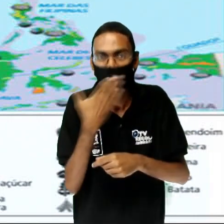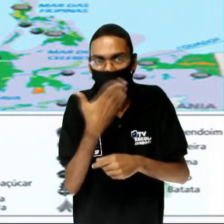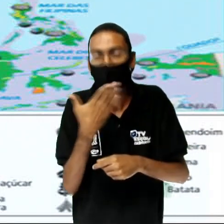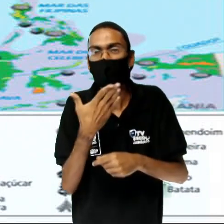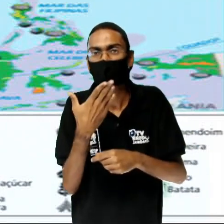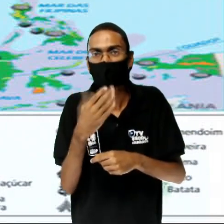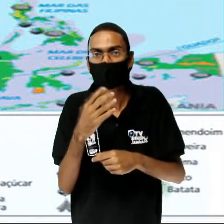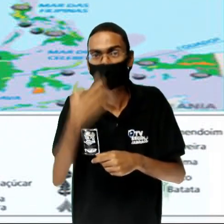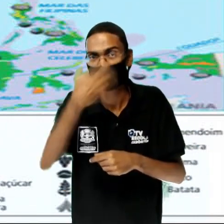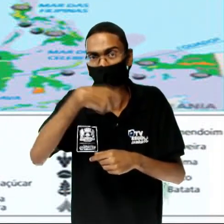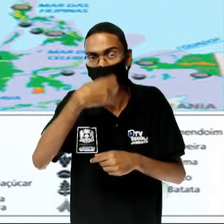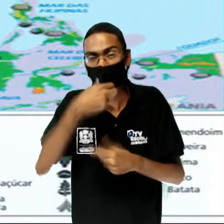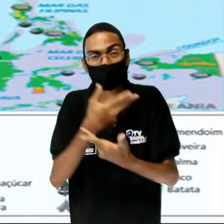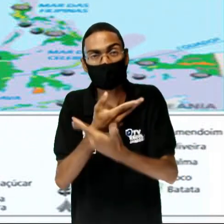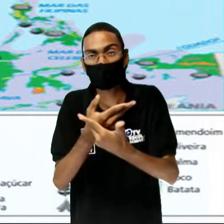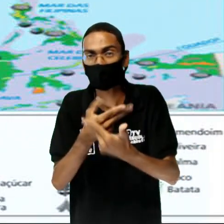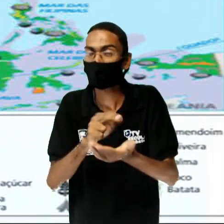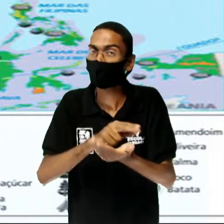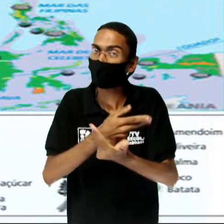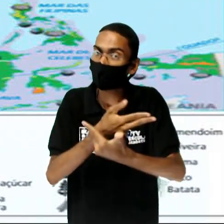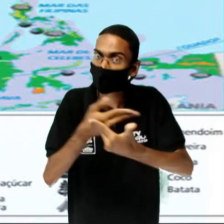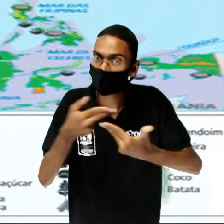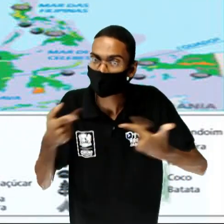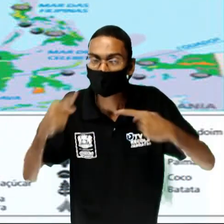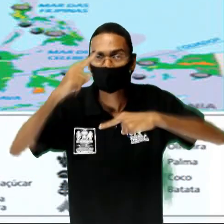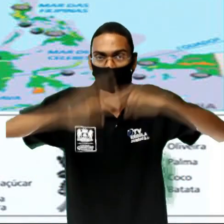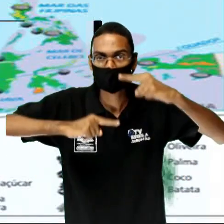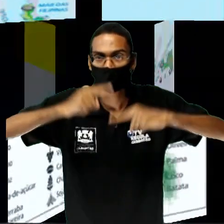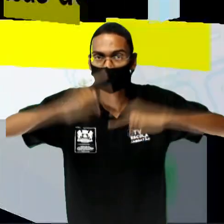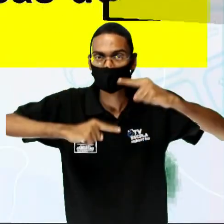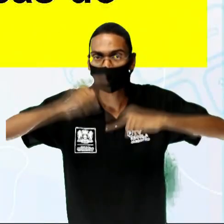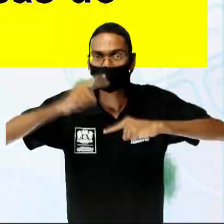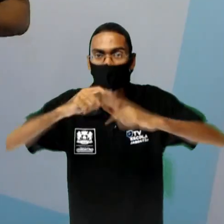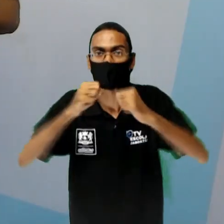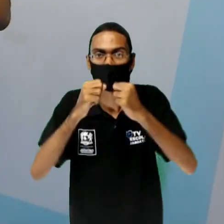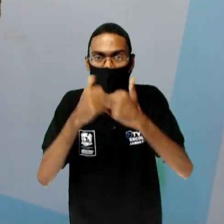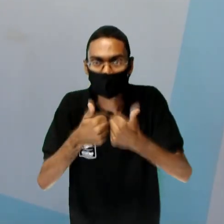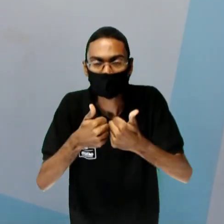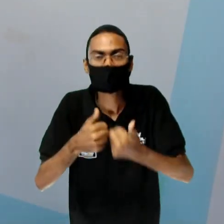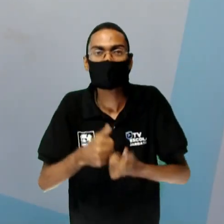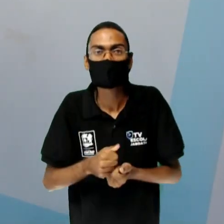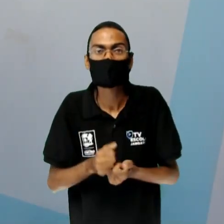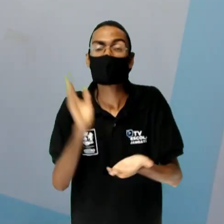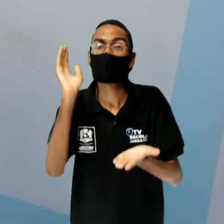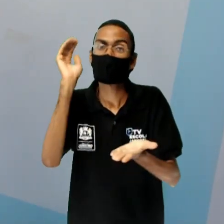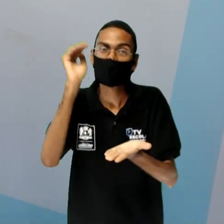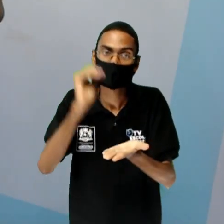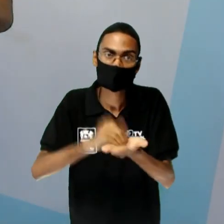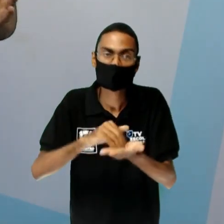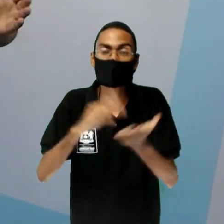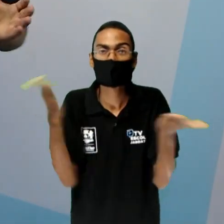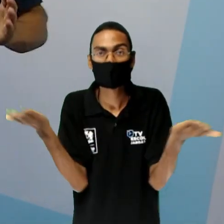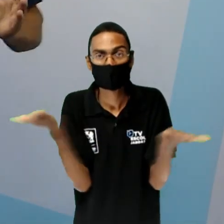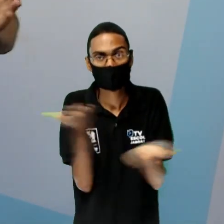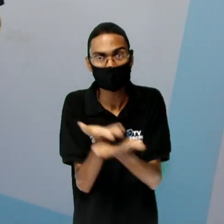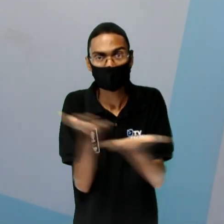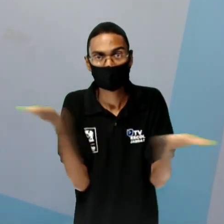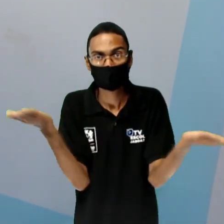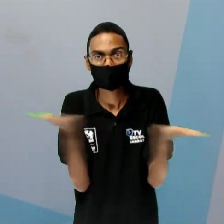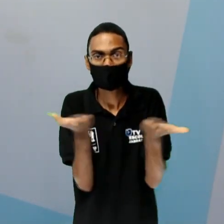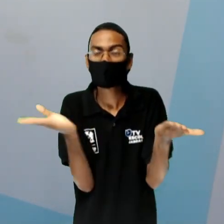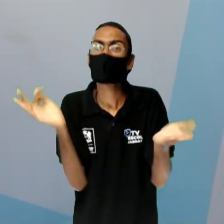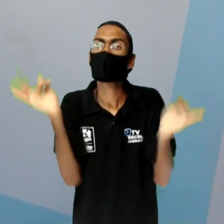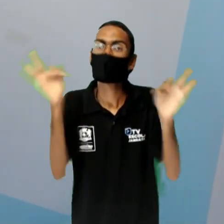maçã, entre outros produtos, certo? E por fim, né, a nossa aula de hoje ela se